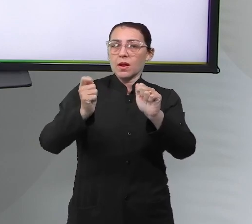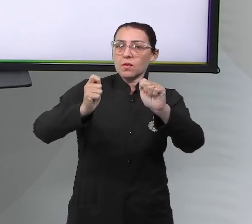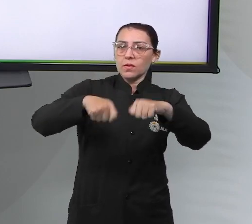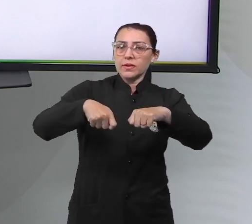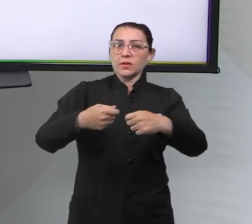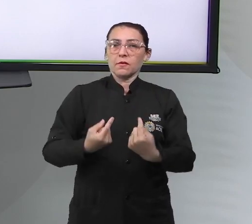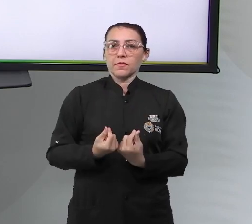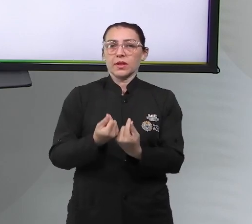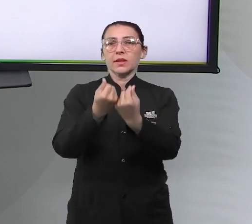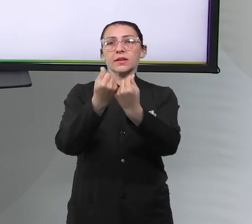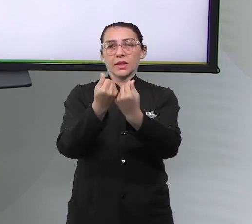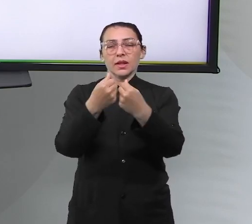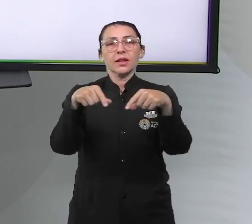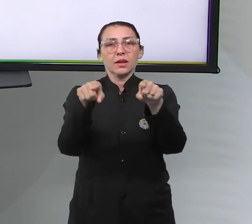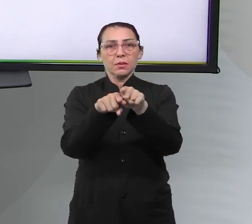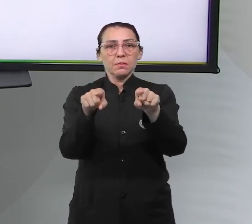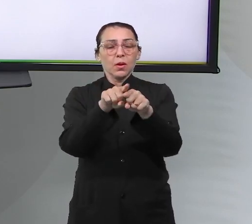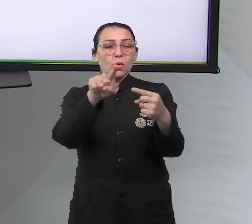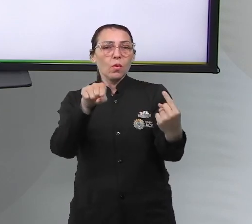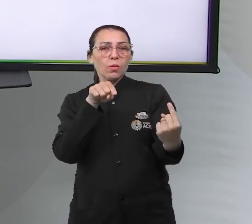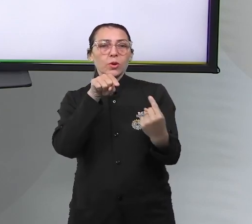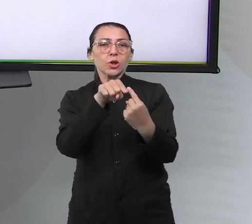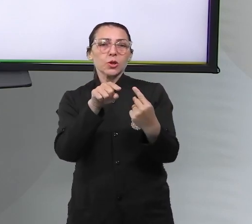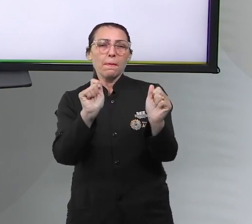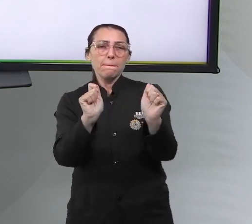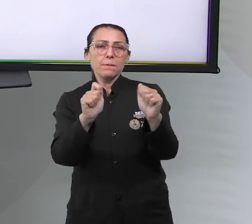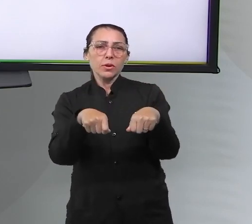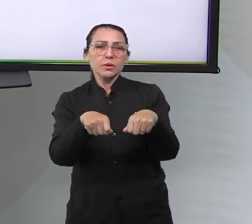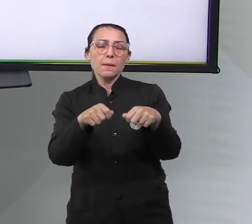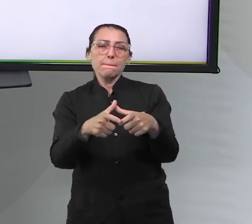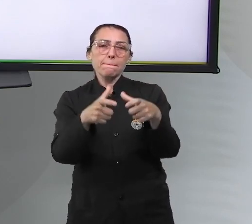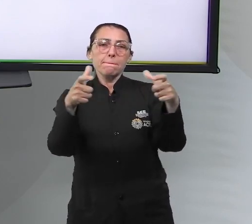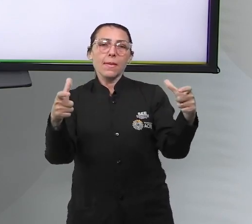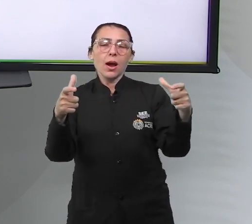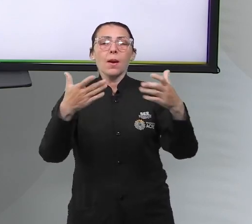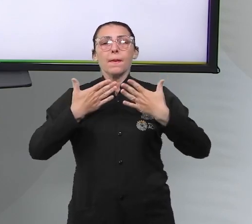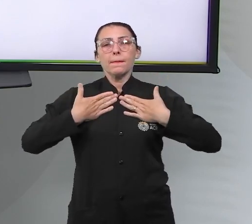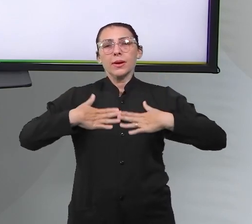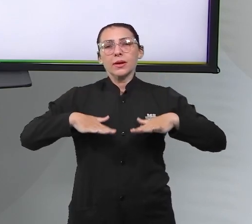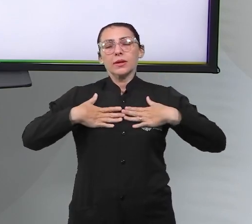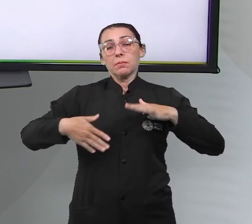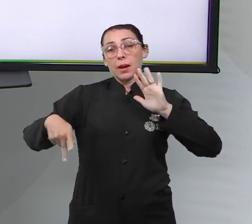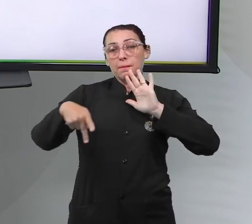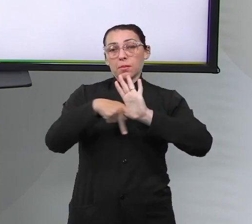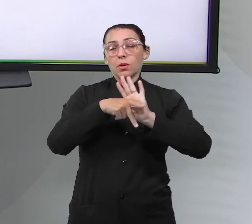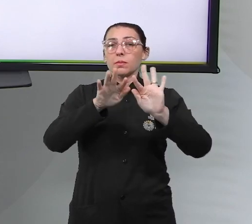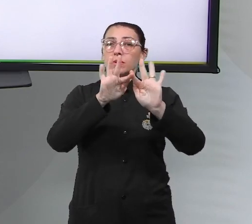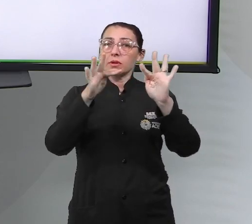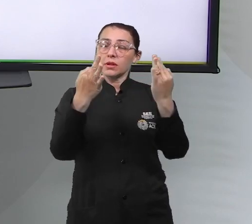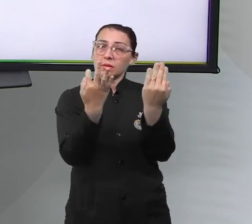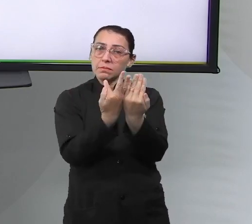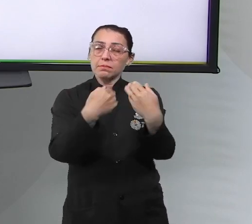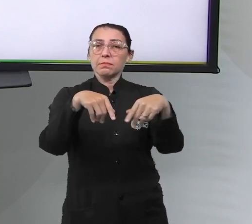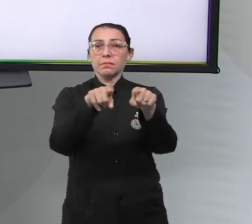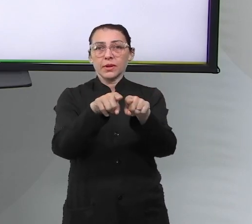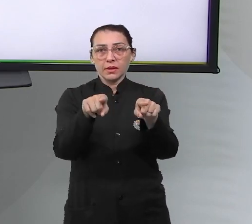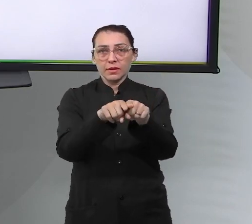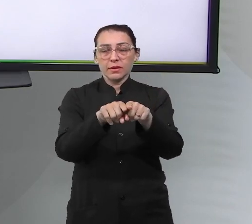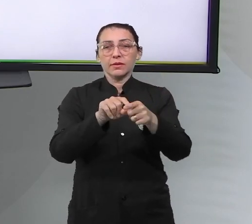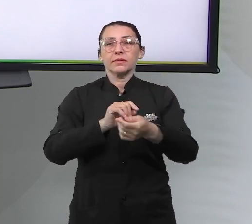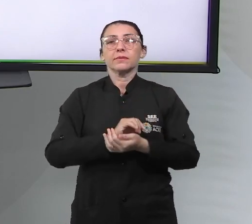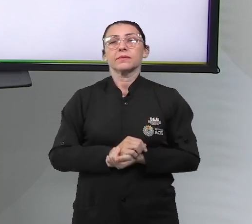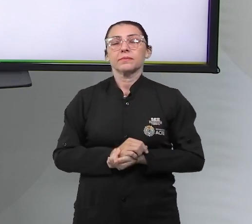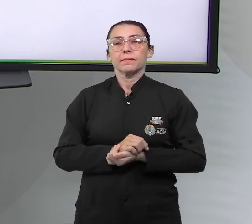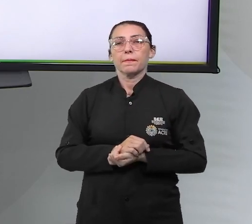condição financeira a fim de possibilitar maior conforto para si próprio e também para a